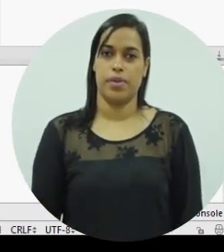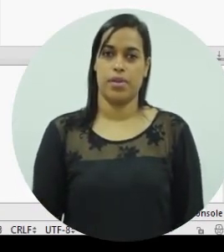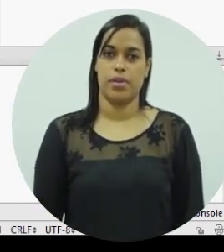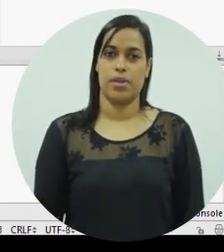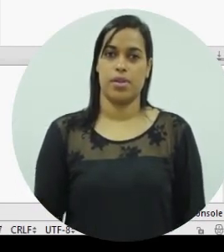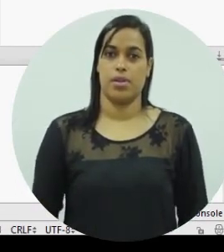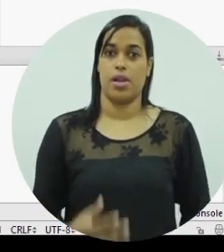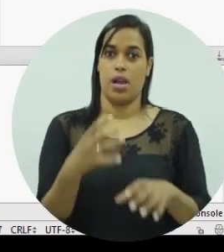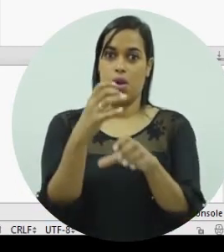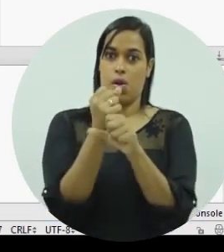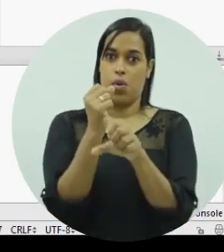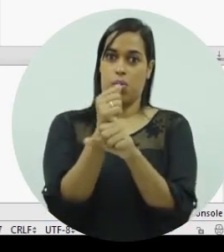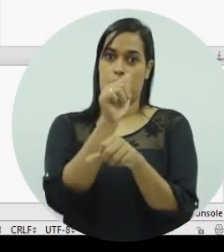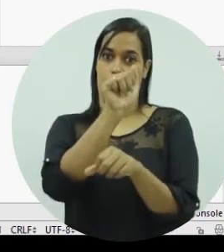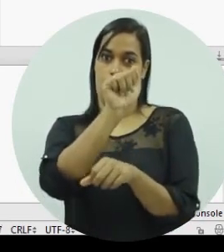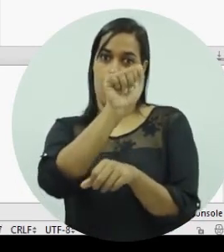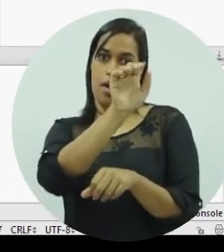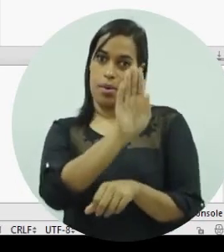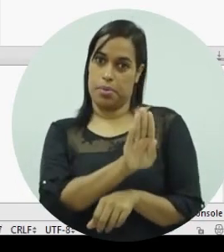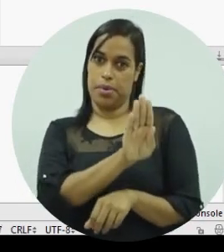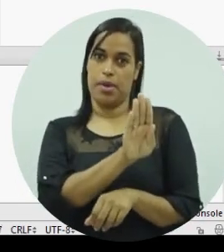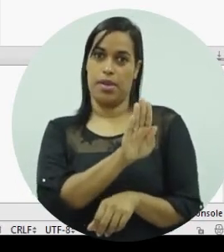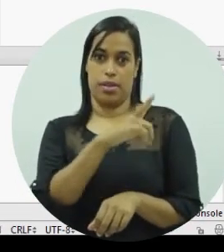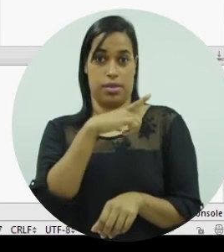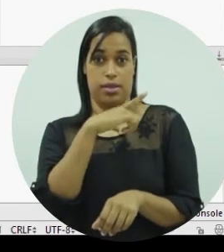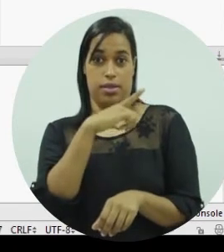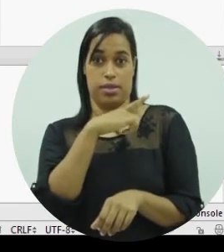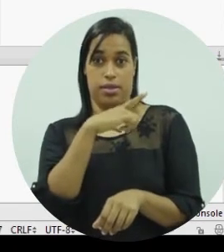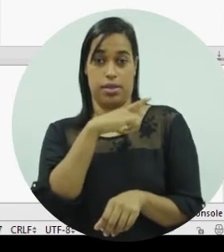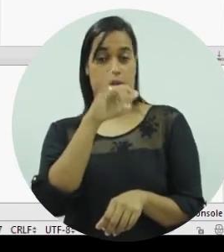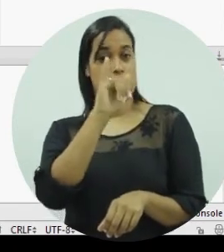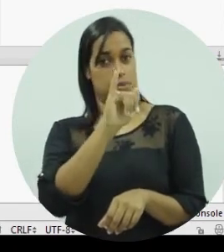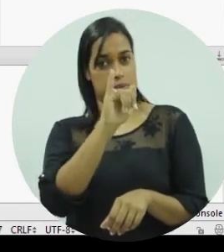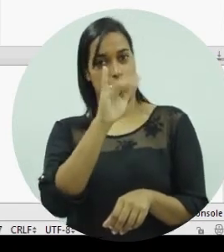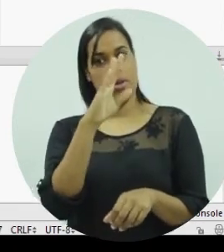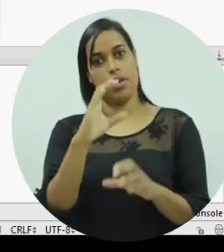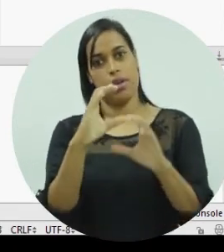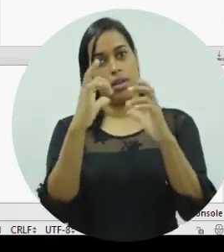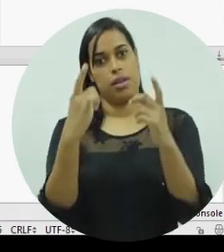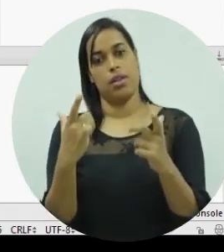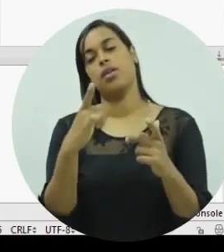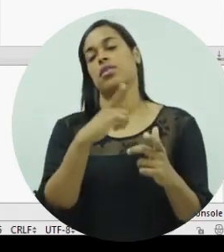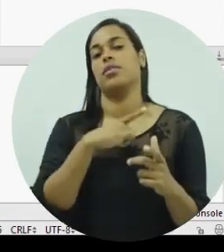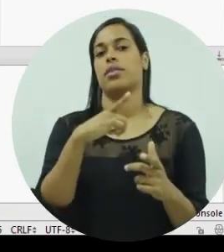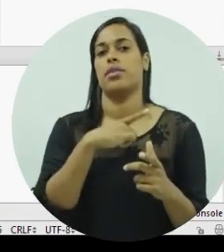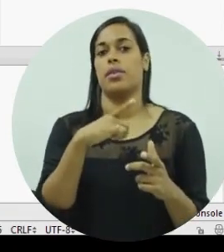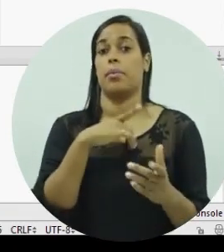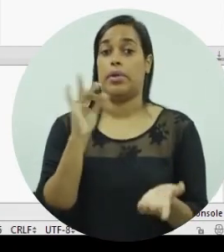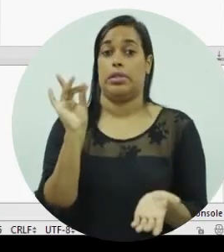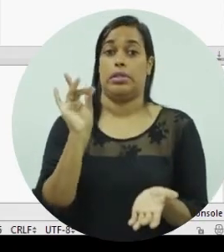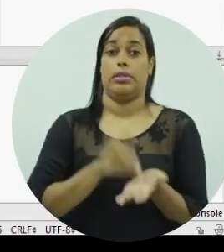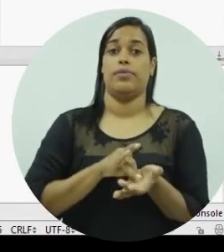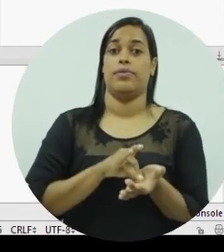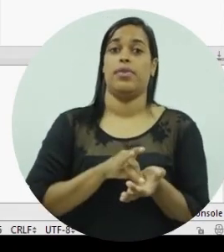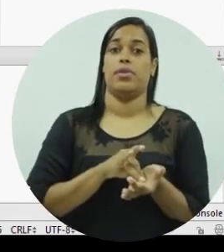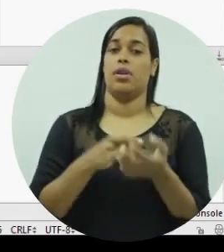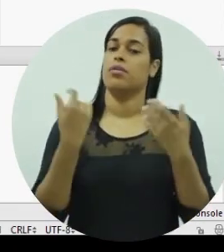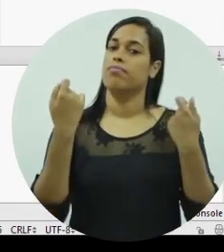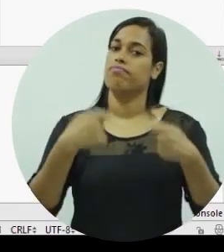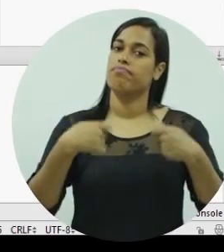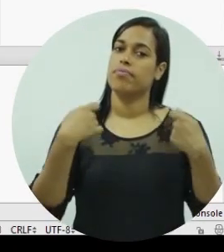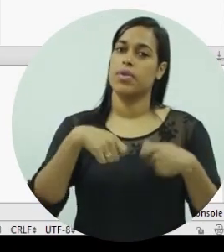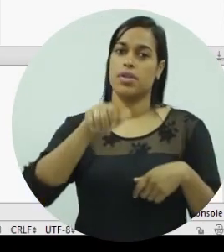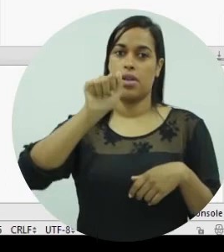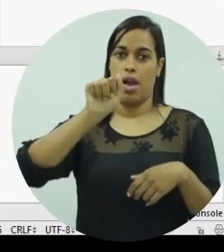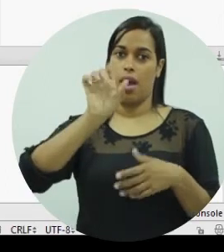Na operação A e B, então temos o i lógico, e aí para ser